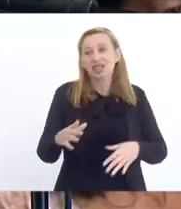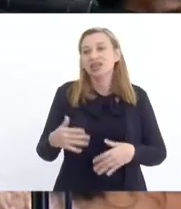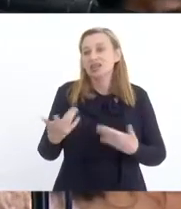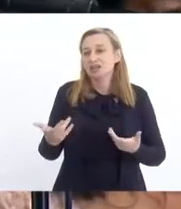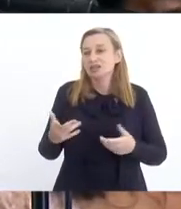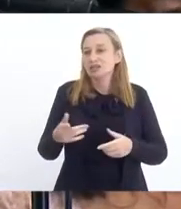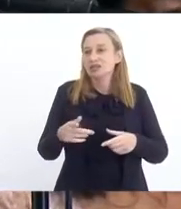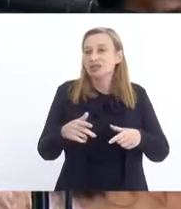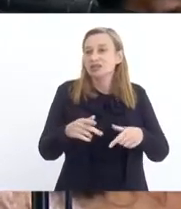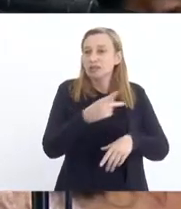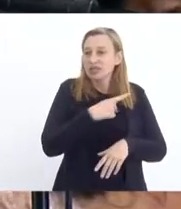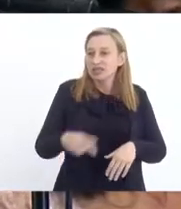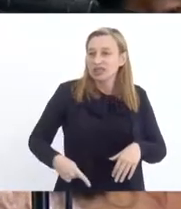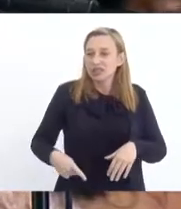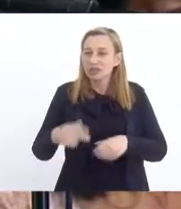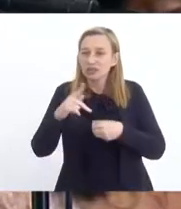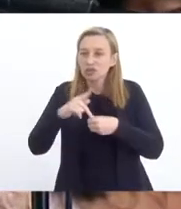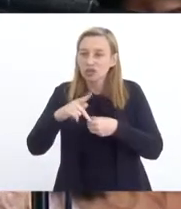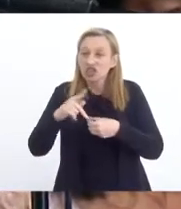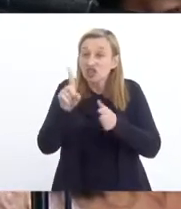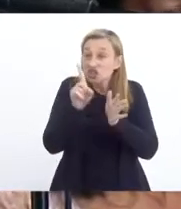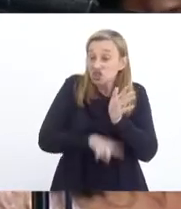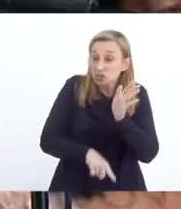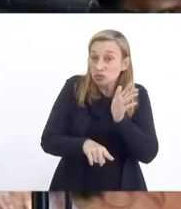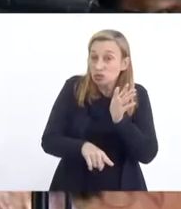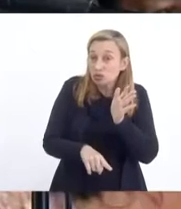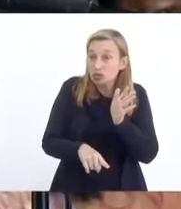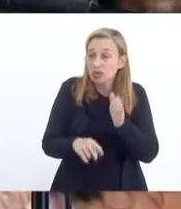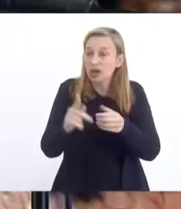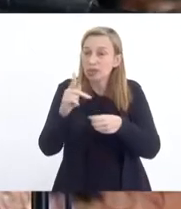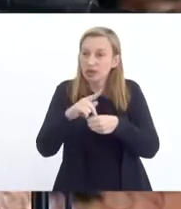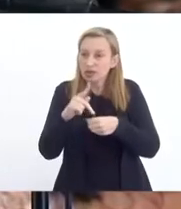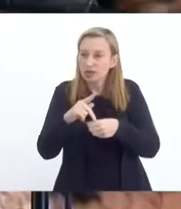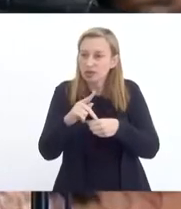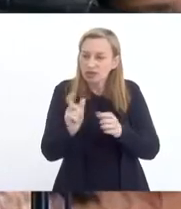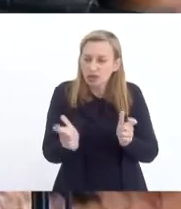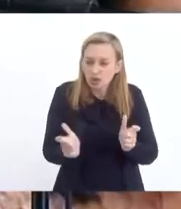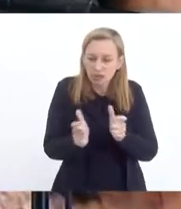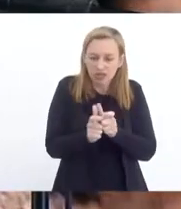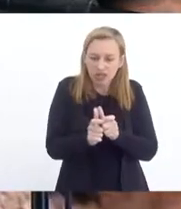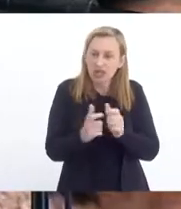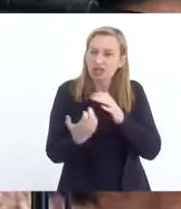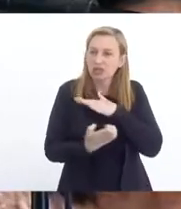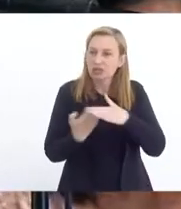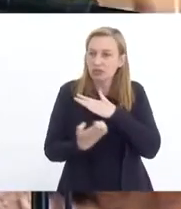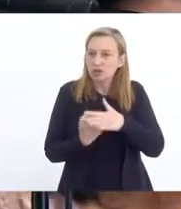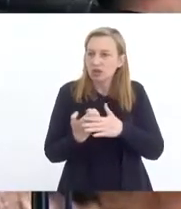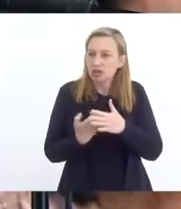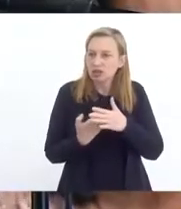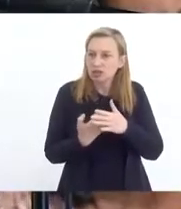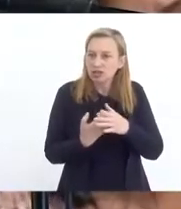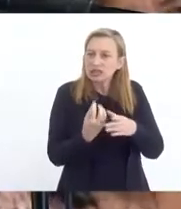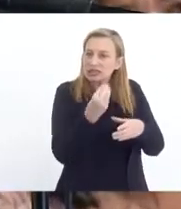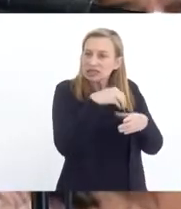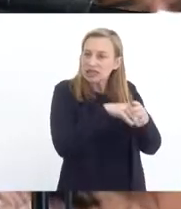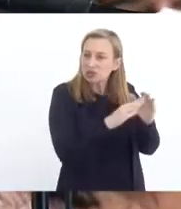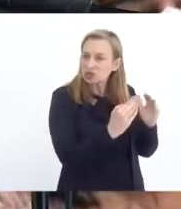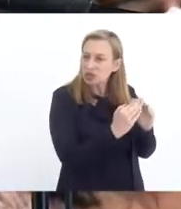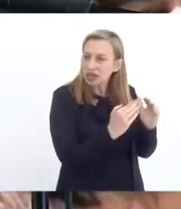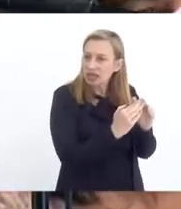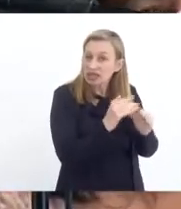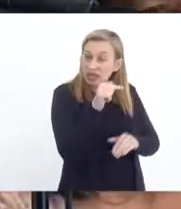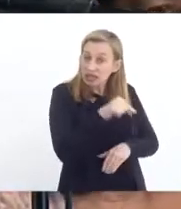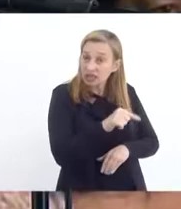que simplesmente ela reduz a Petrobras a uma pequena empresa de fundo de quintal aqui na nossa